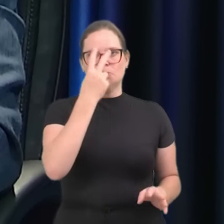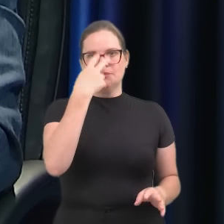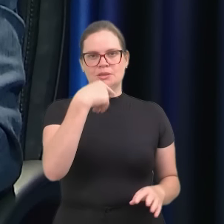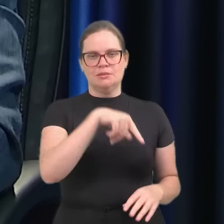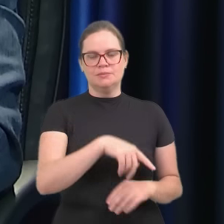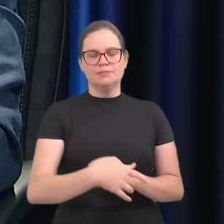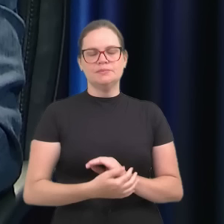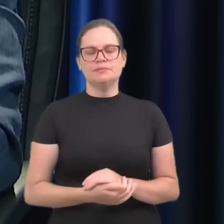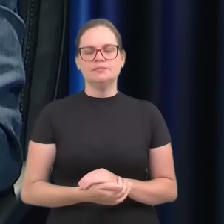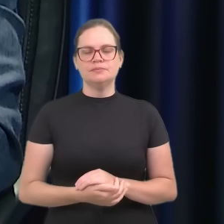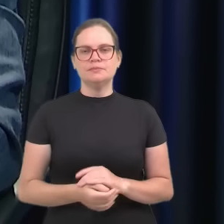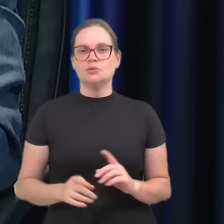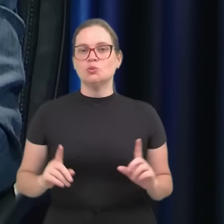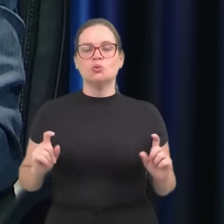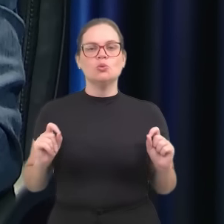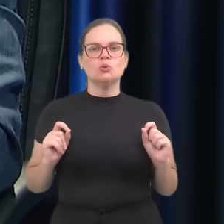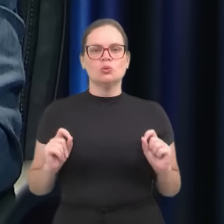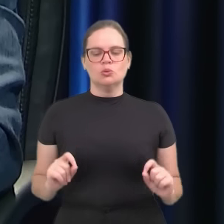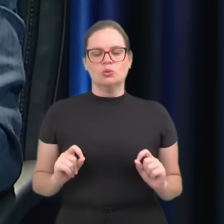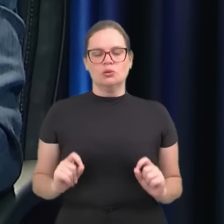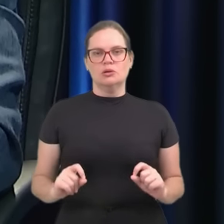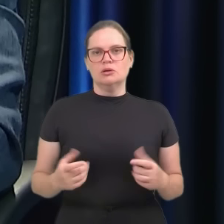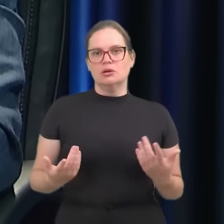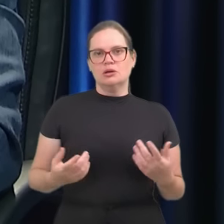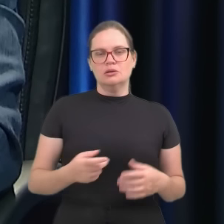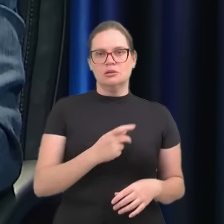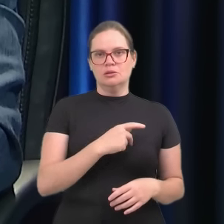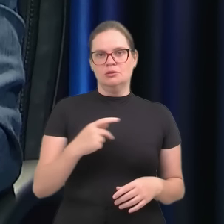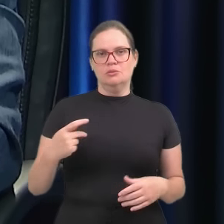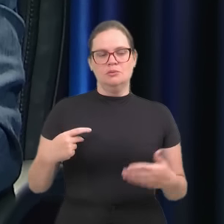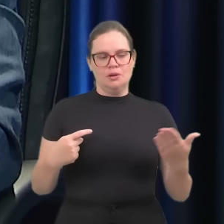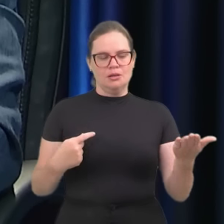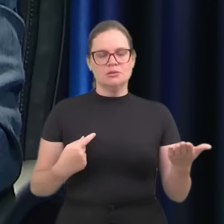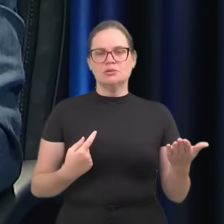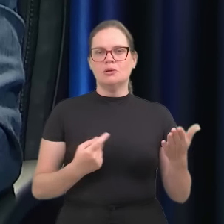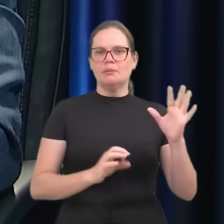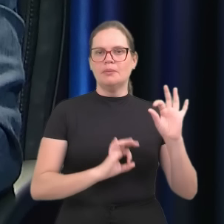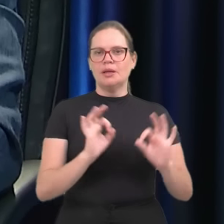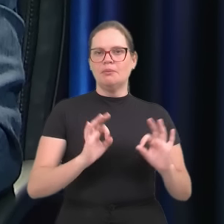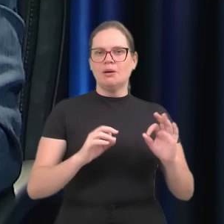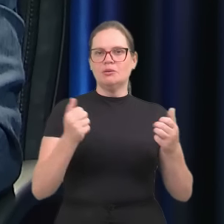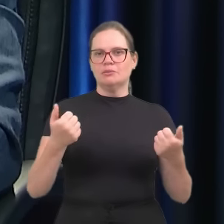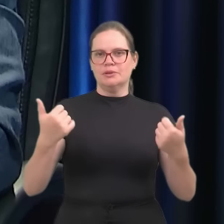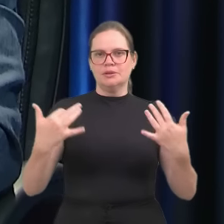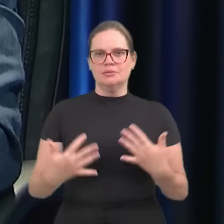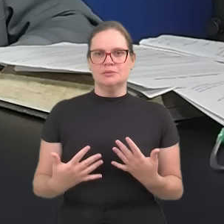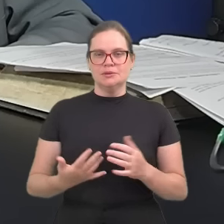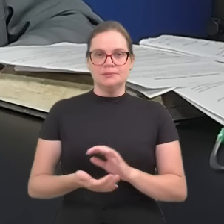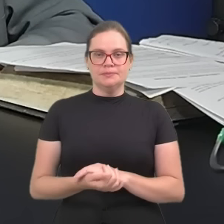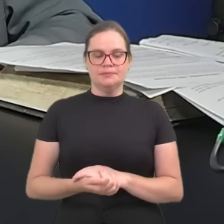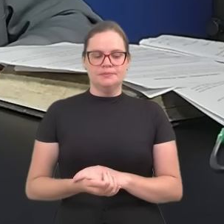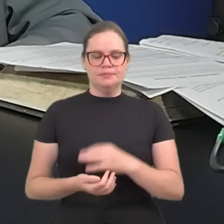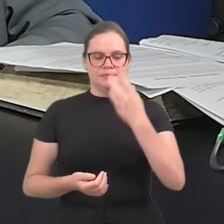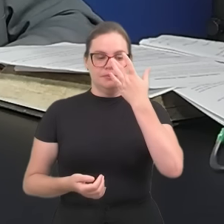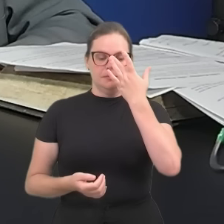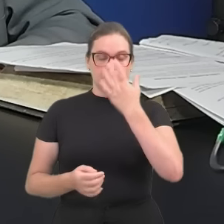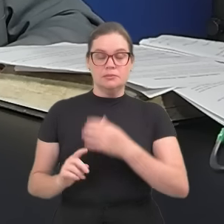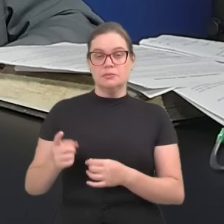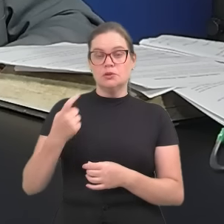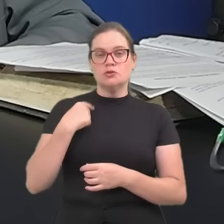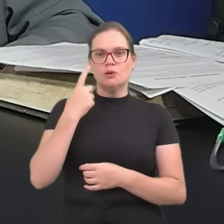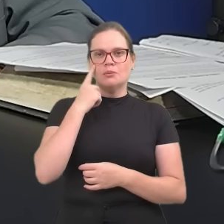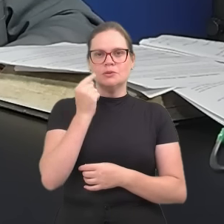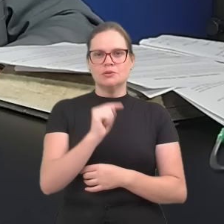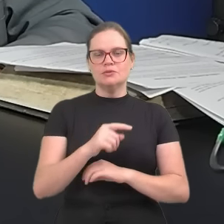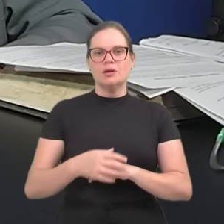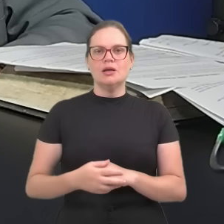né? E o que é que o pastor Miguel preparou para o nosso entendimento aqui? Aqui nós temos outro